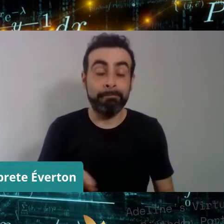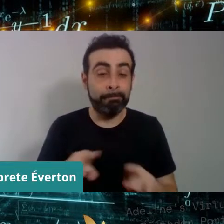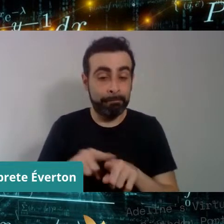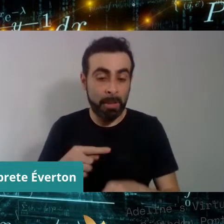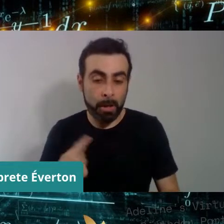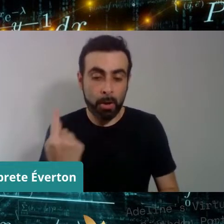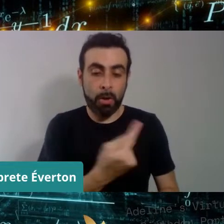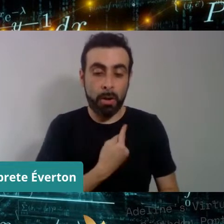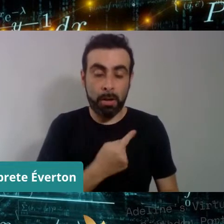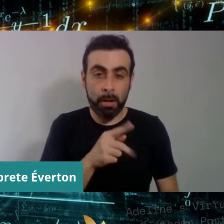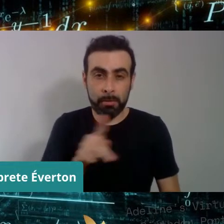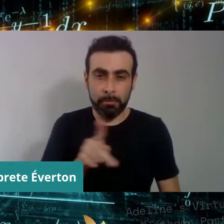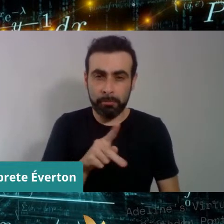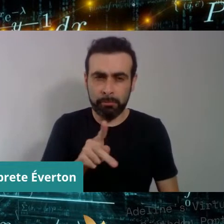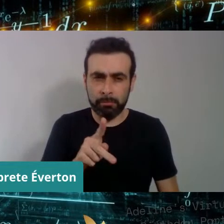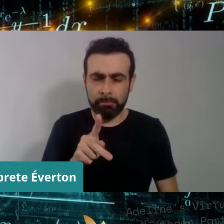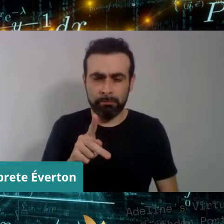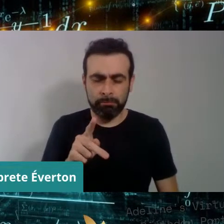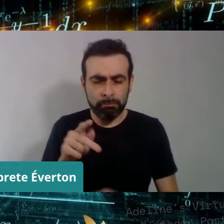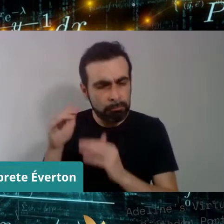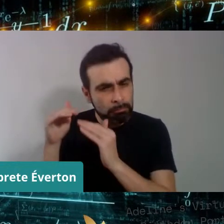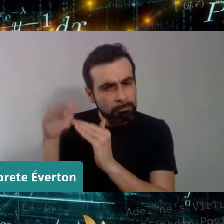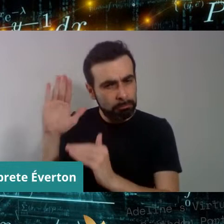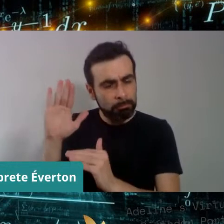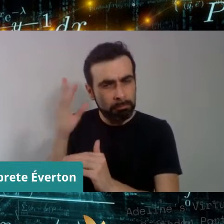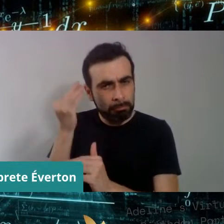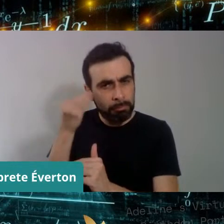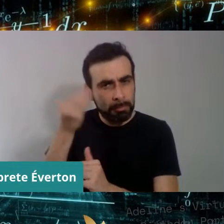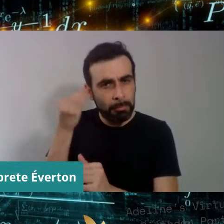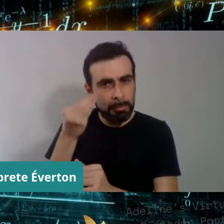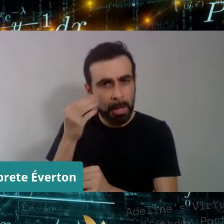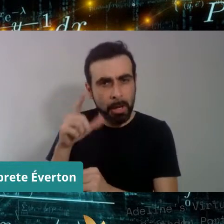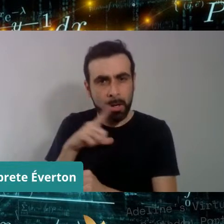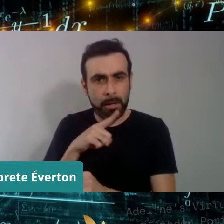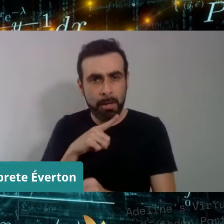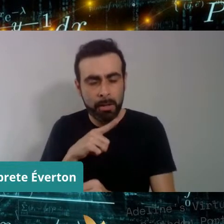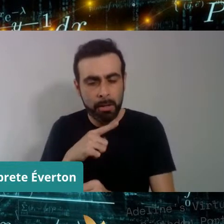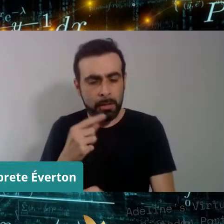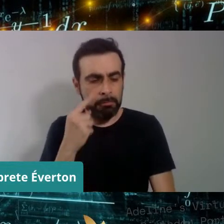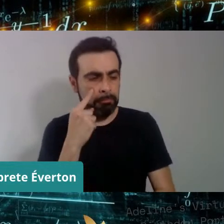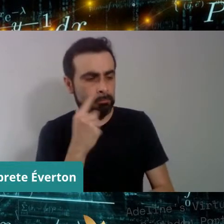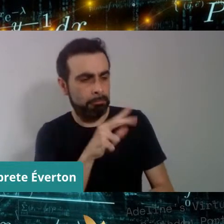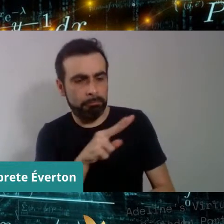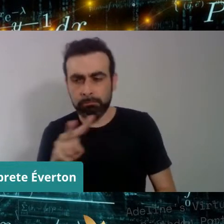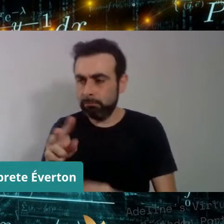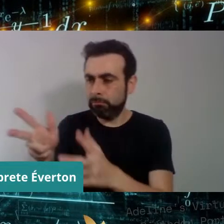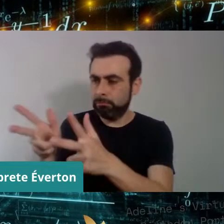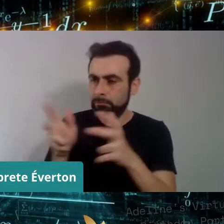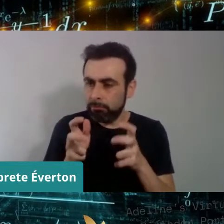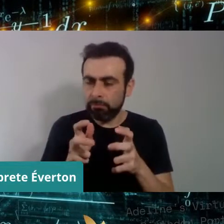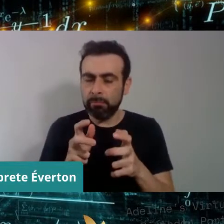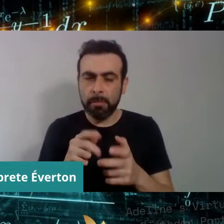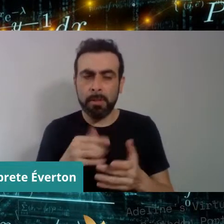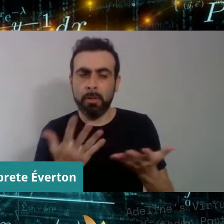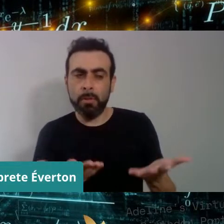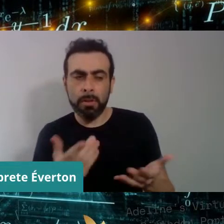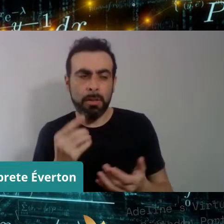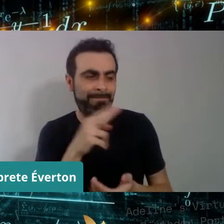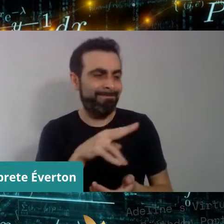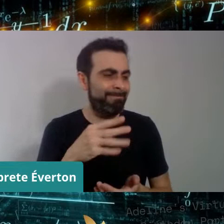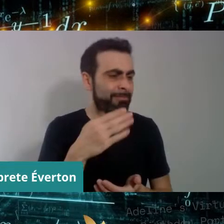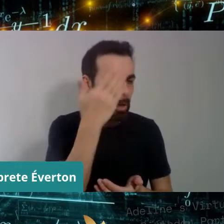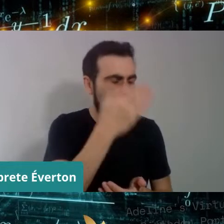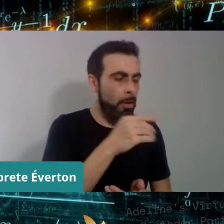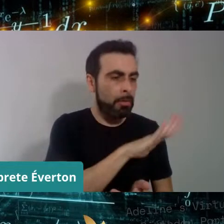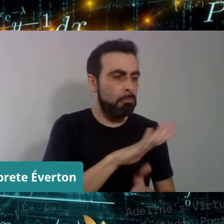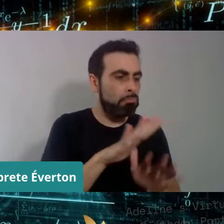mais experientes, nos deparamos com o fato que às vezes nos passa despercebido, o fato